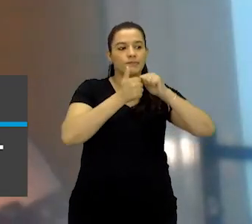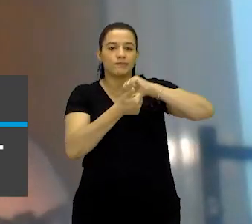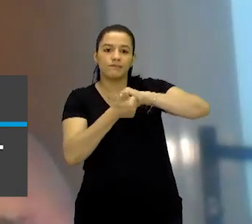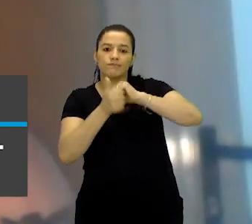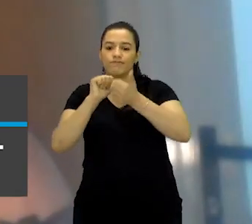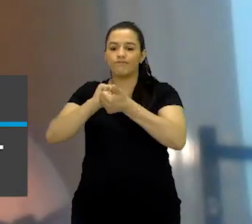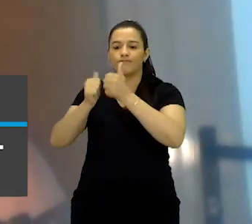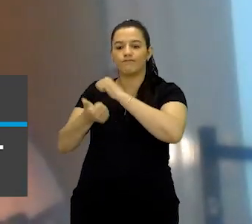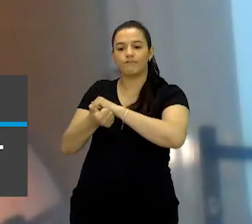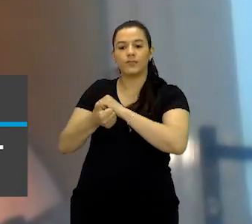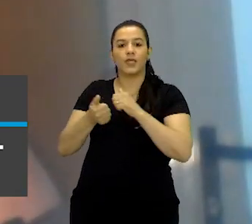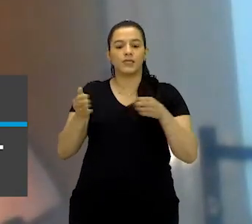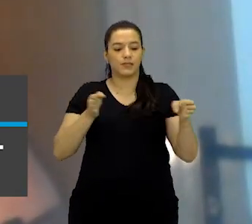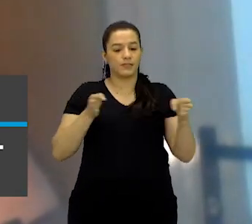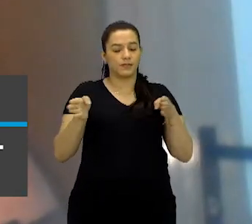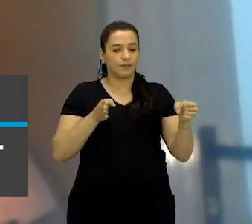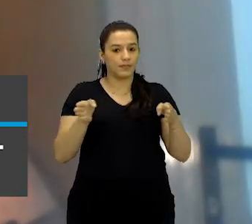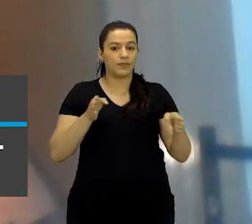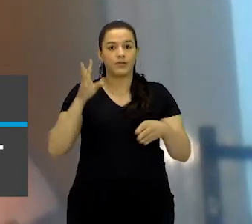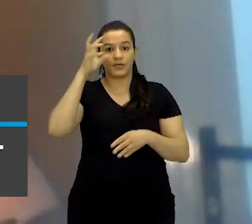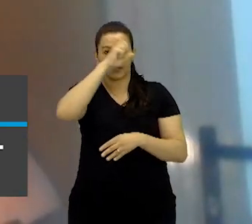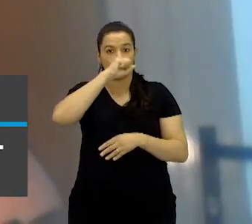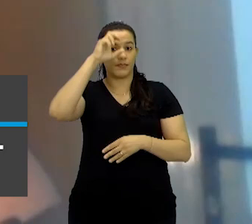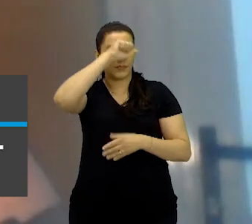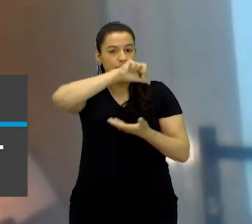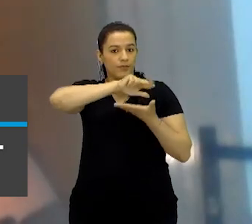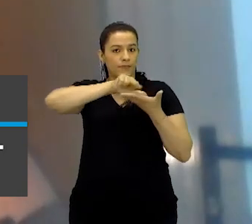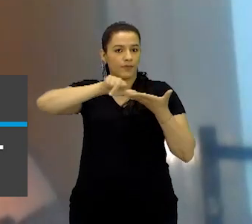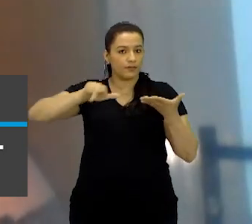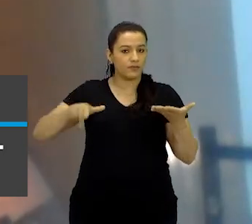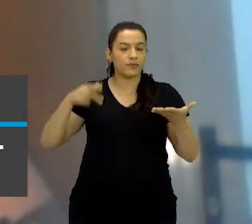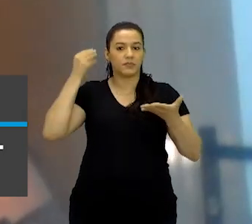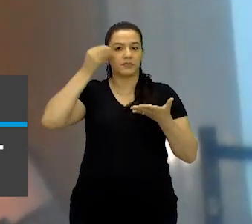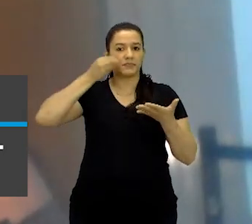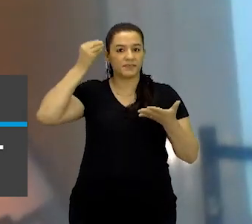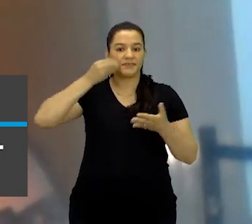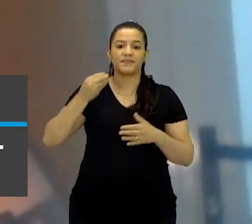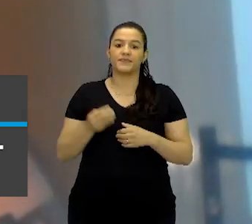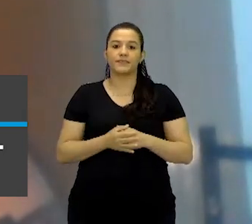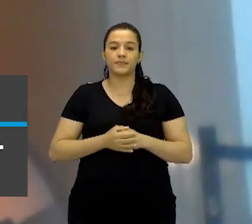Então, durante esse período, a gente vivenciou muita coisa,